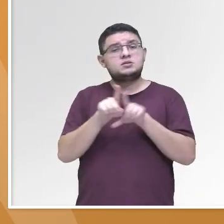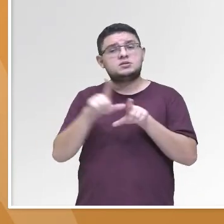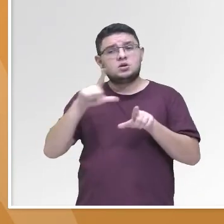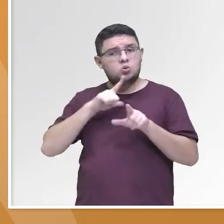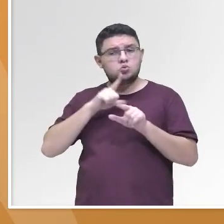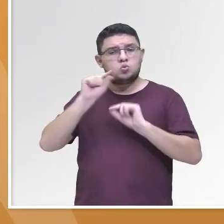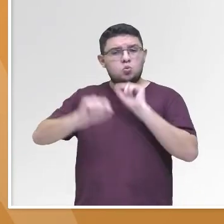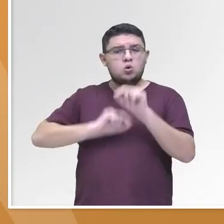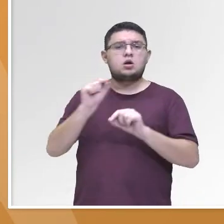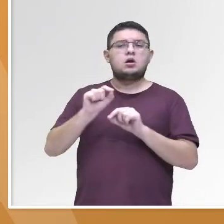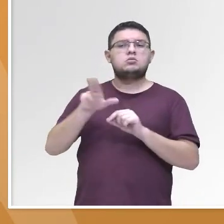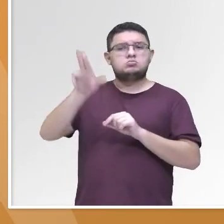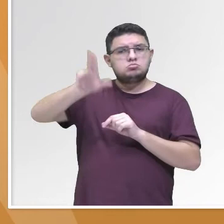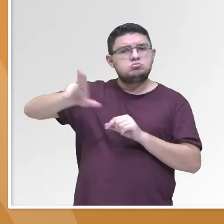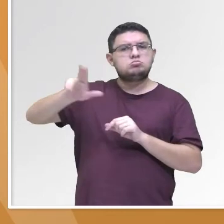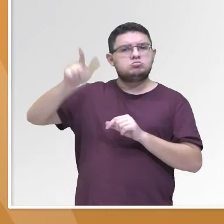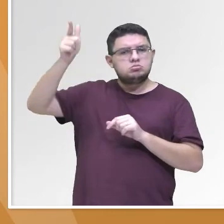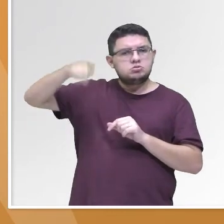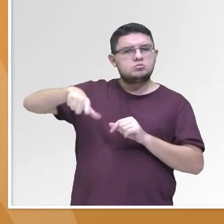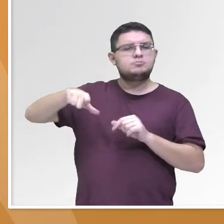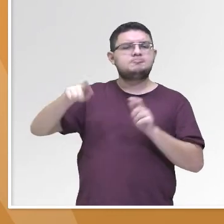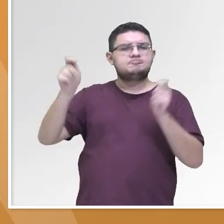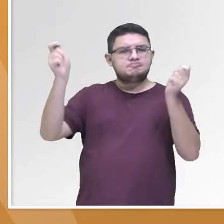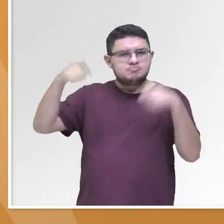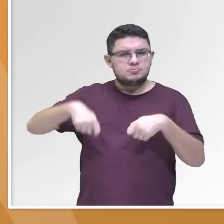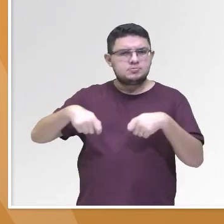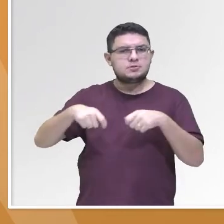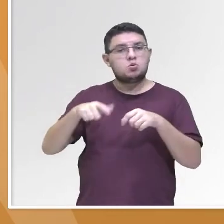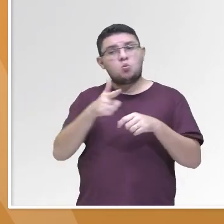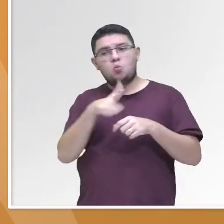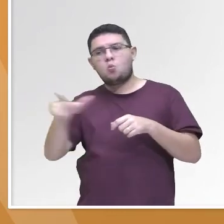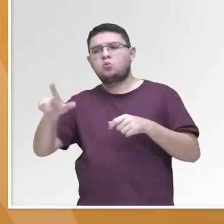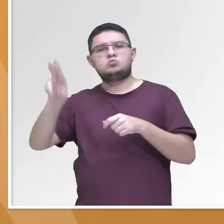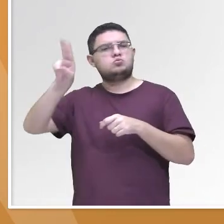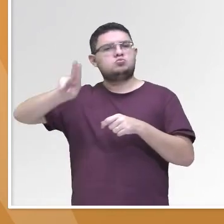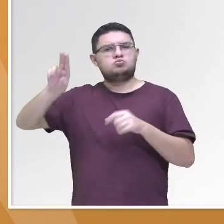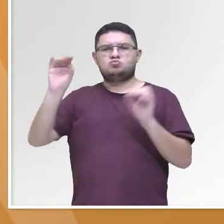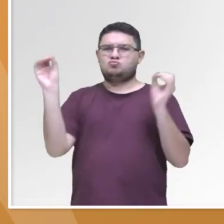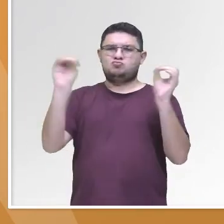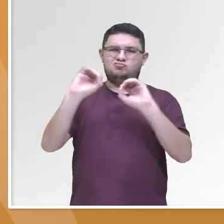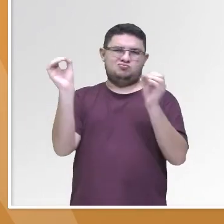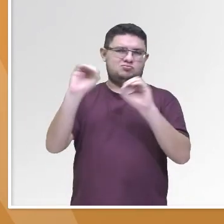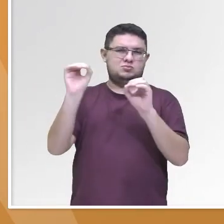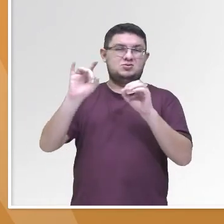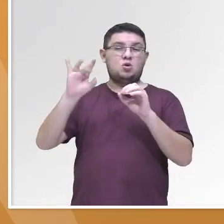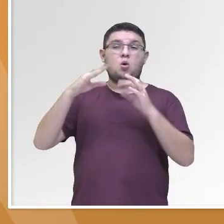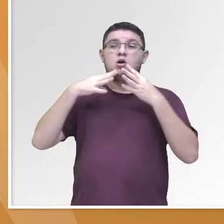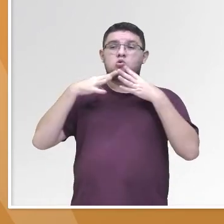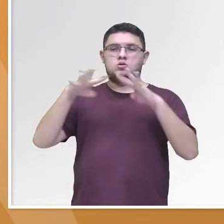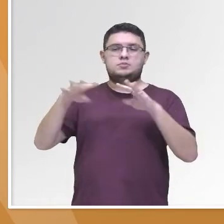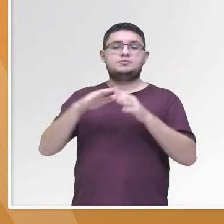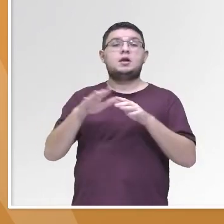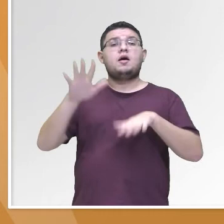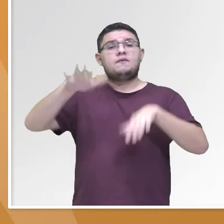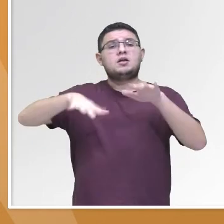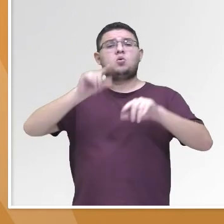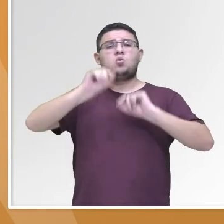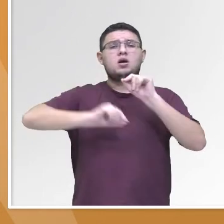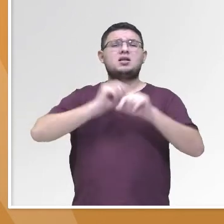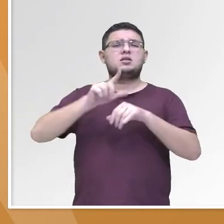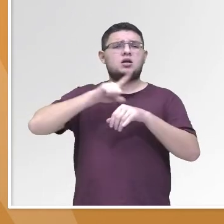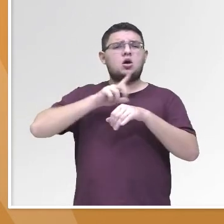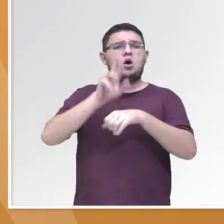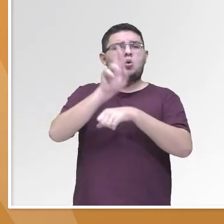a essa utilização, né? Porque tem aquele recurso que a natureza ela tem a capacidade de repor,